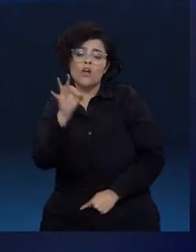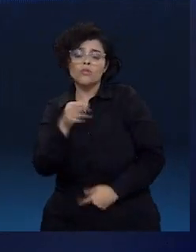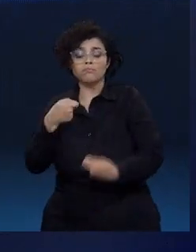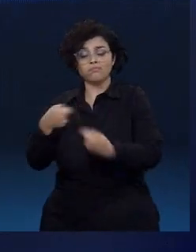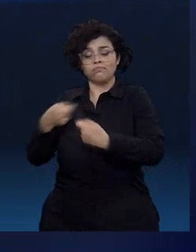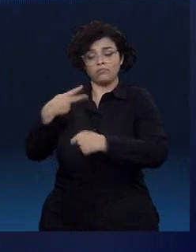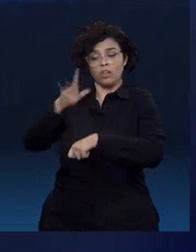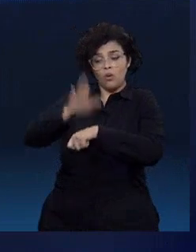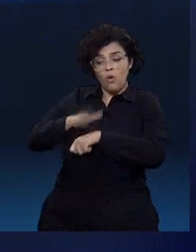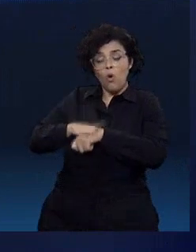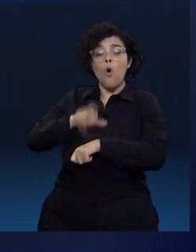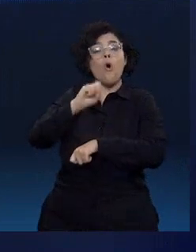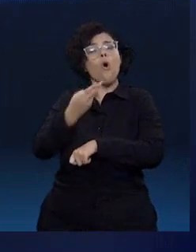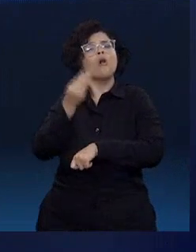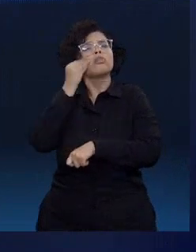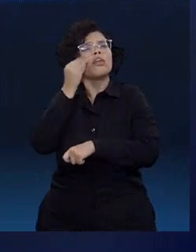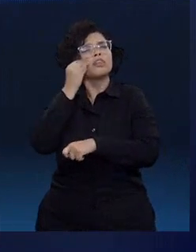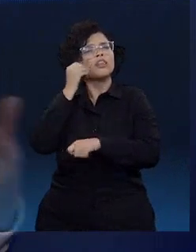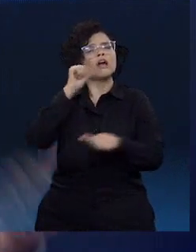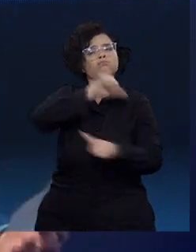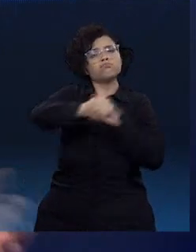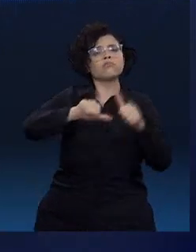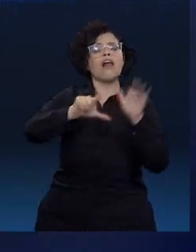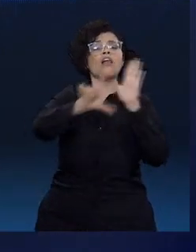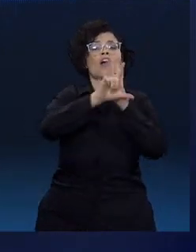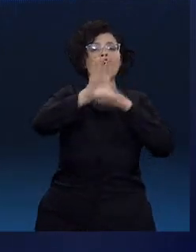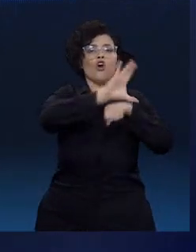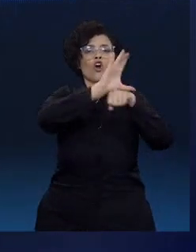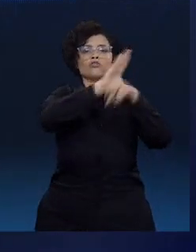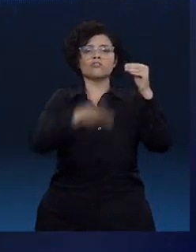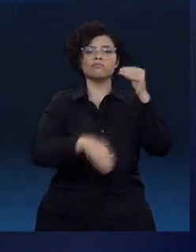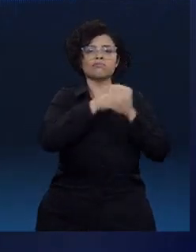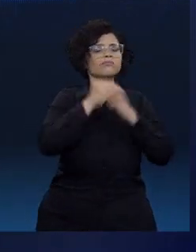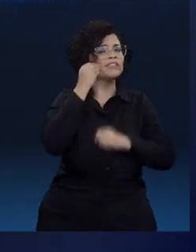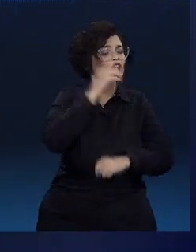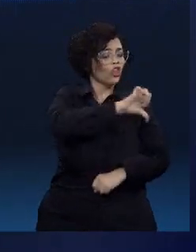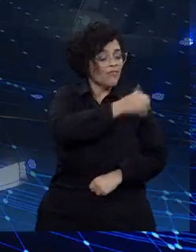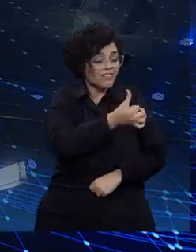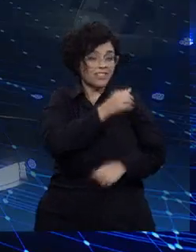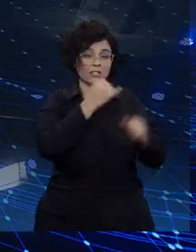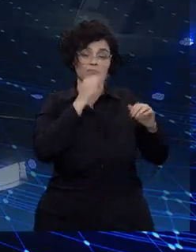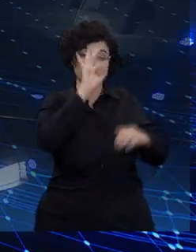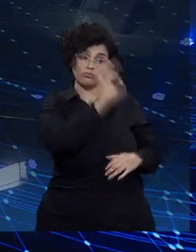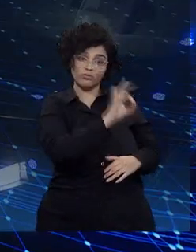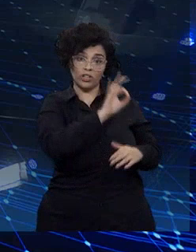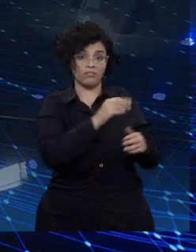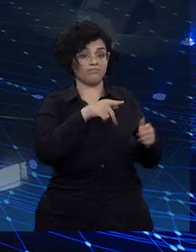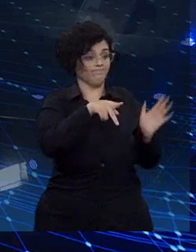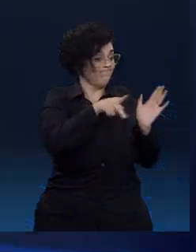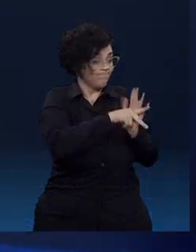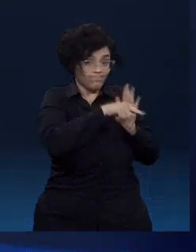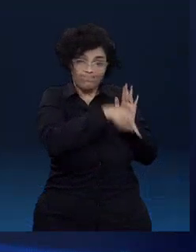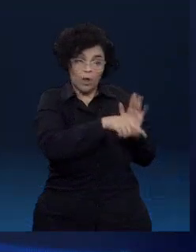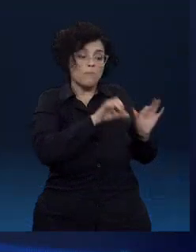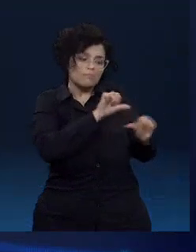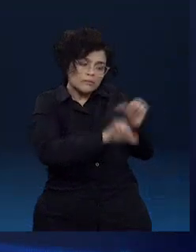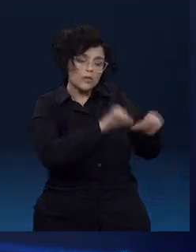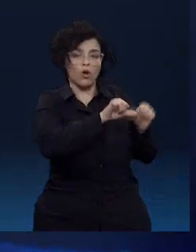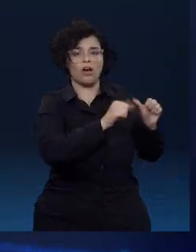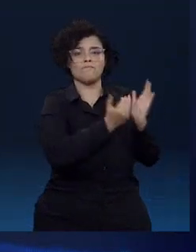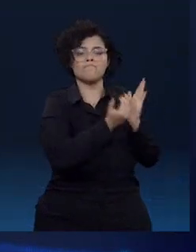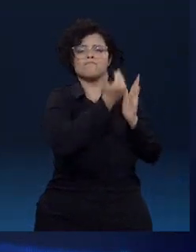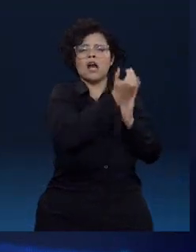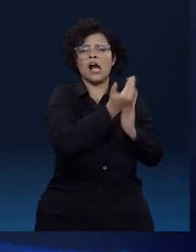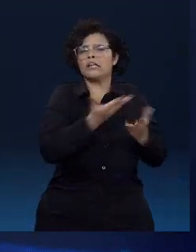comandam ou vão propor mudanças constitucionais para mexer nos outros 96%. bom pela ordem sorteado primeiro